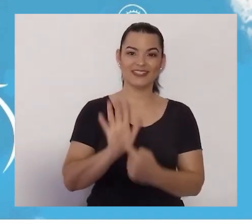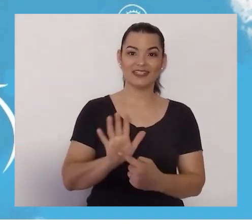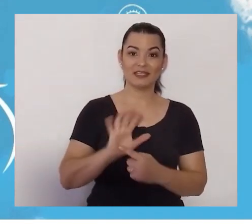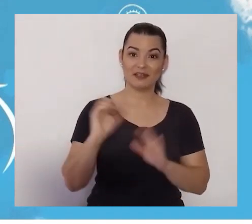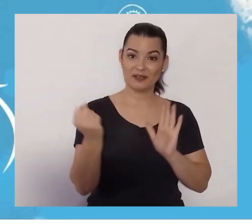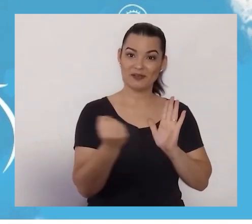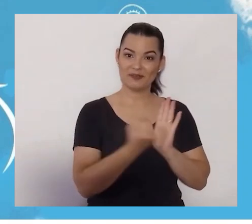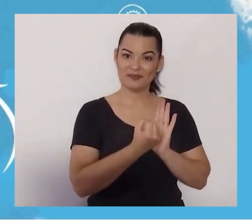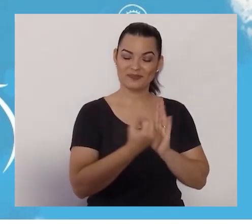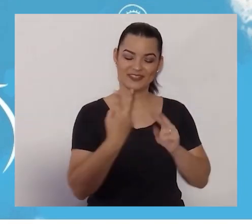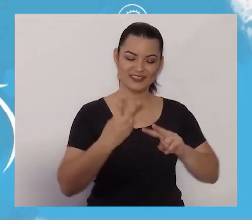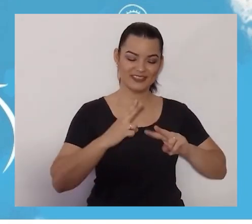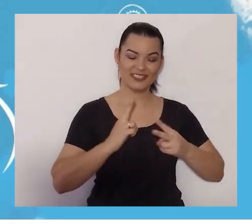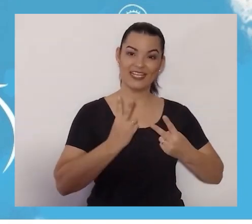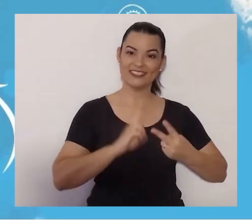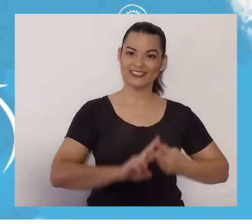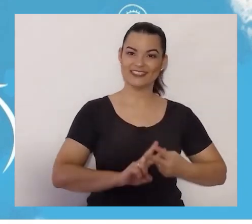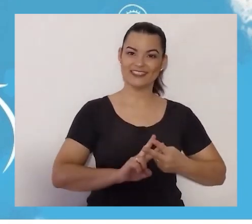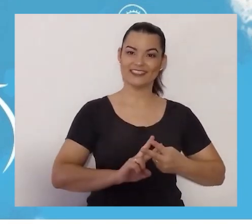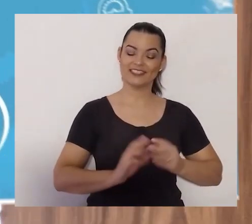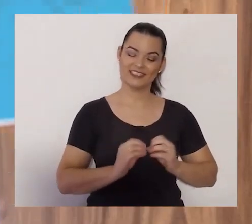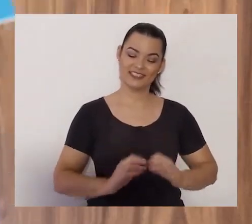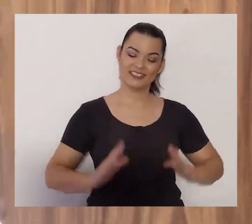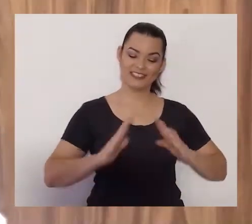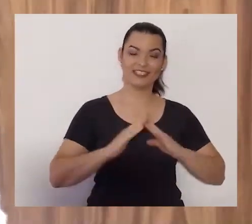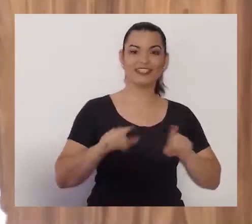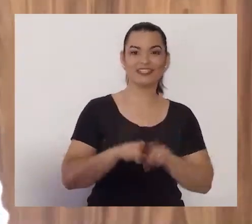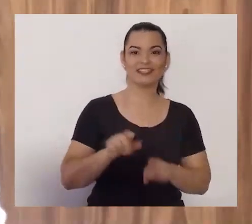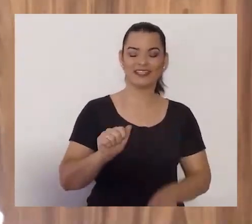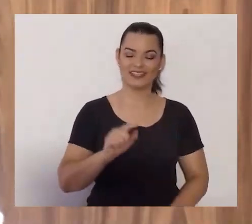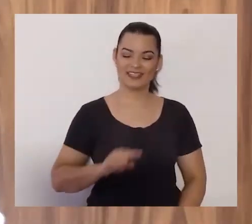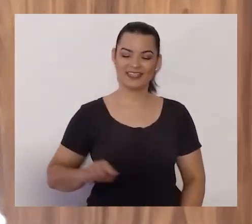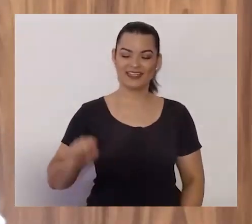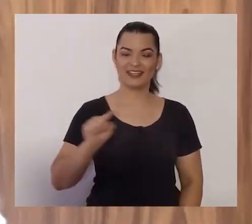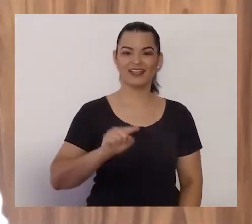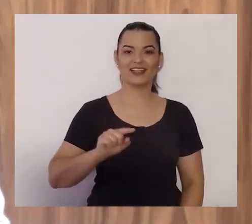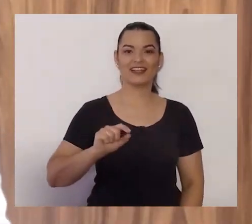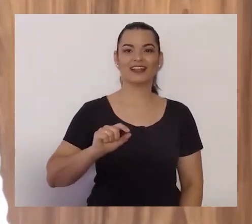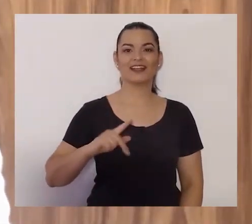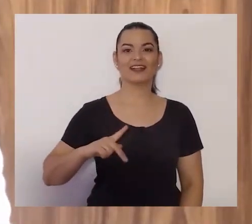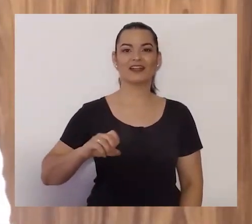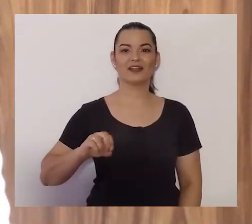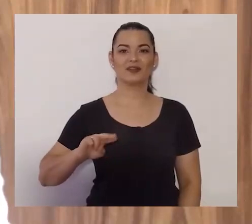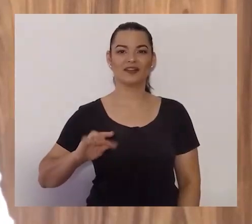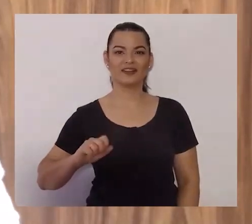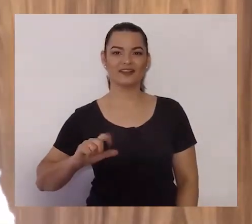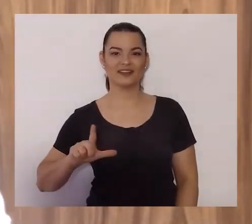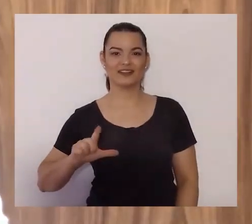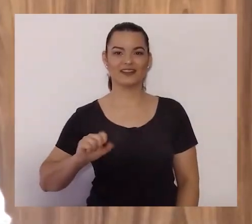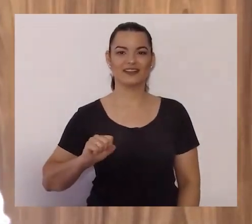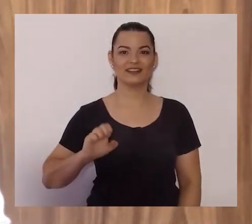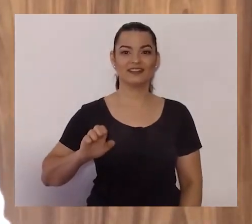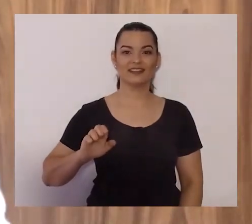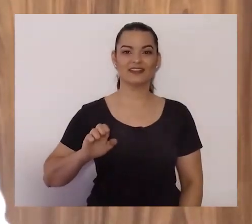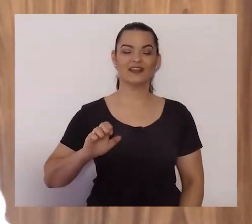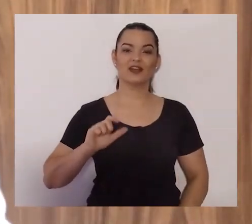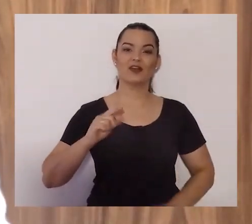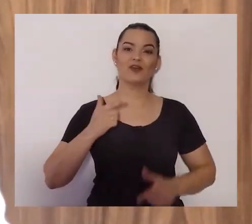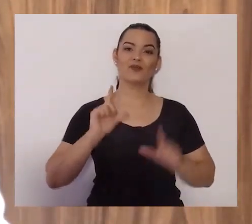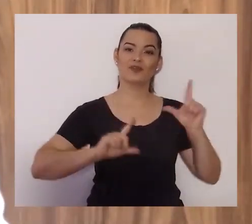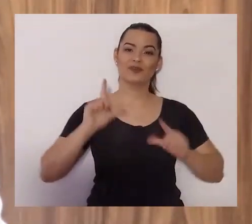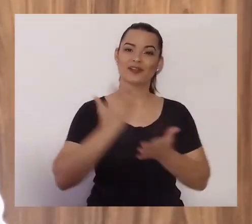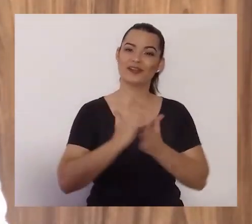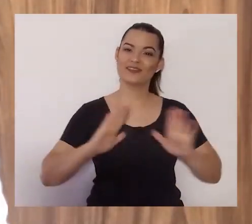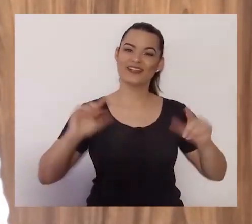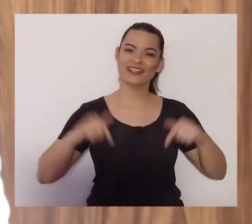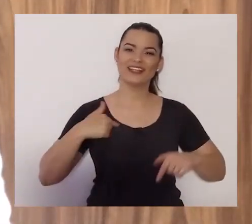a hashtag Saberes em Casa e @portalSE. O programa Além das Letras vai ficando por aqui, mas eu te espero no